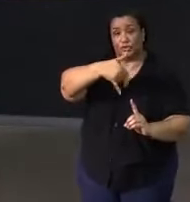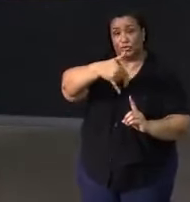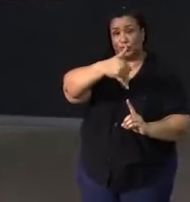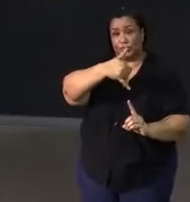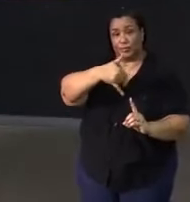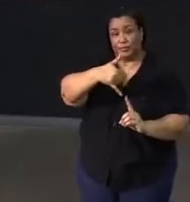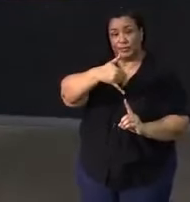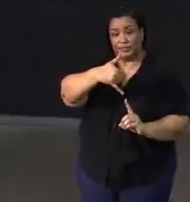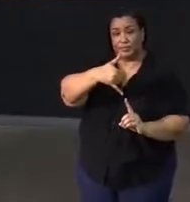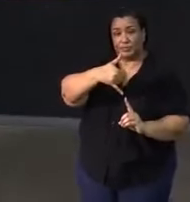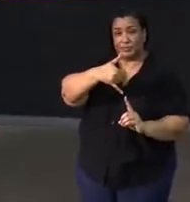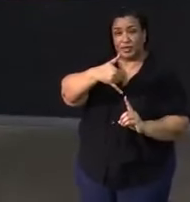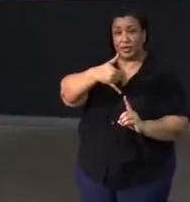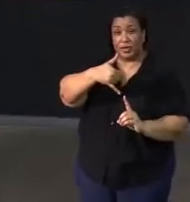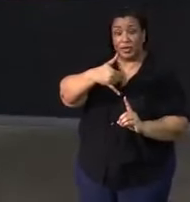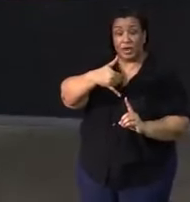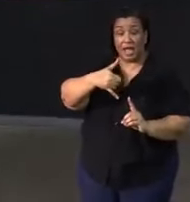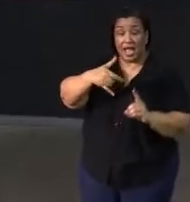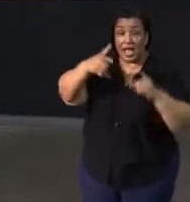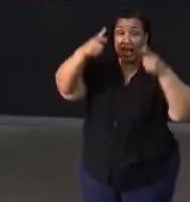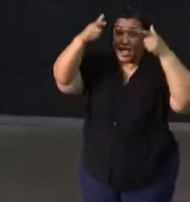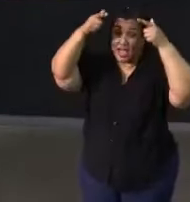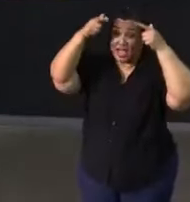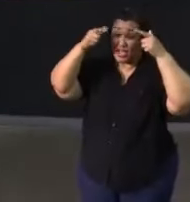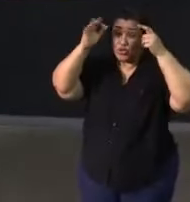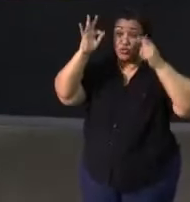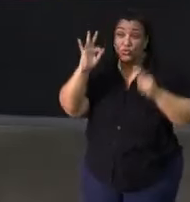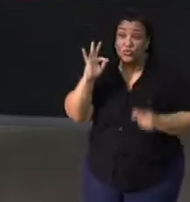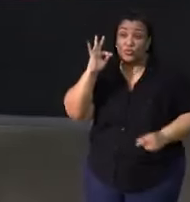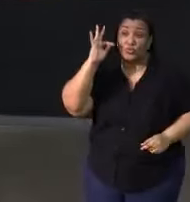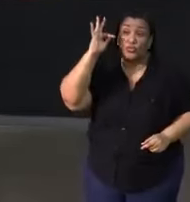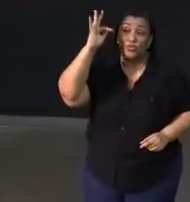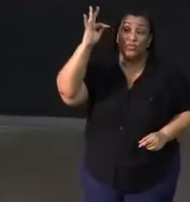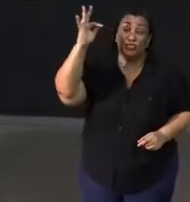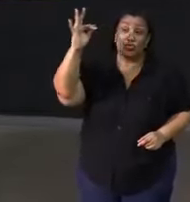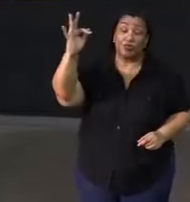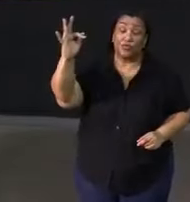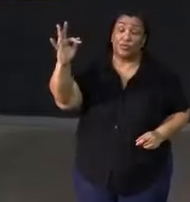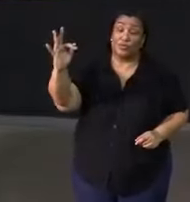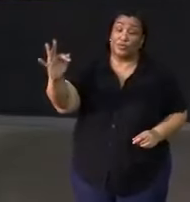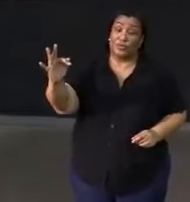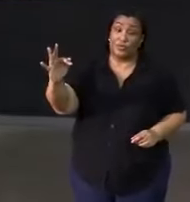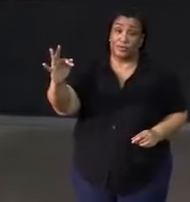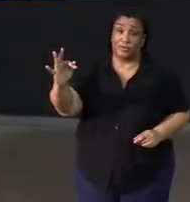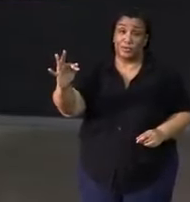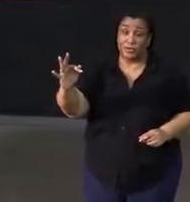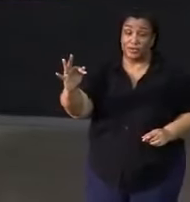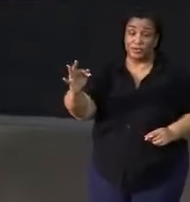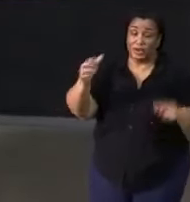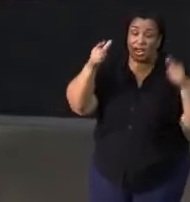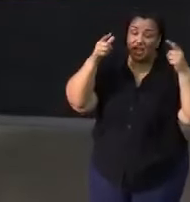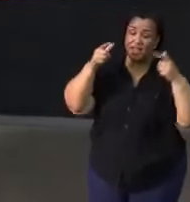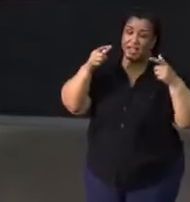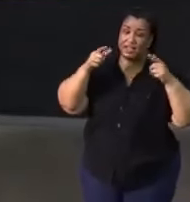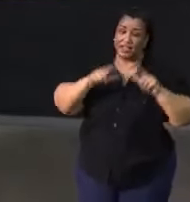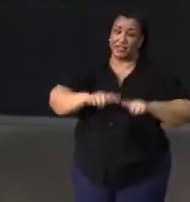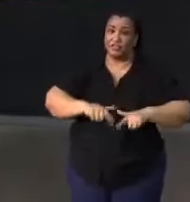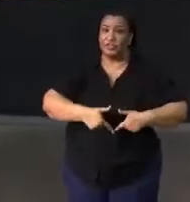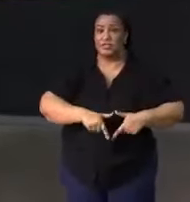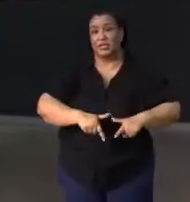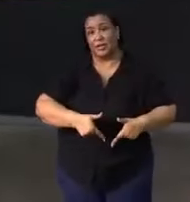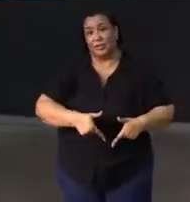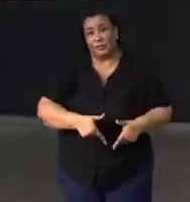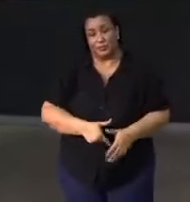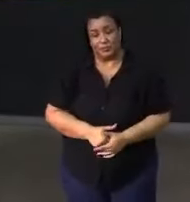Estava muito distante para aquele pobre menino, caçula de uma casa de muitos irmãos, se